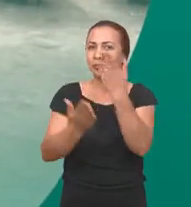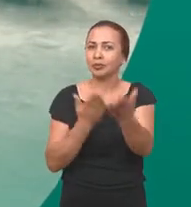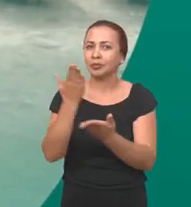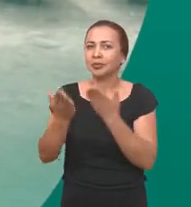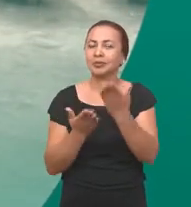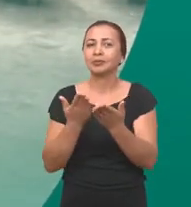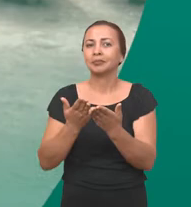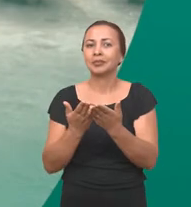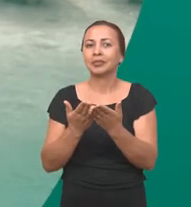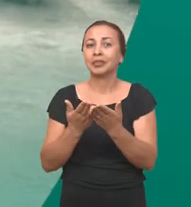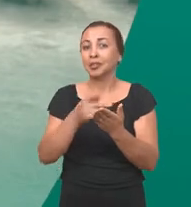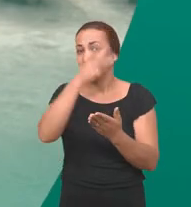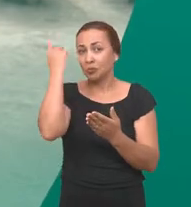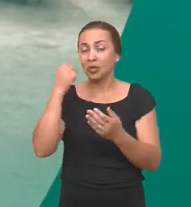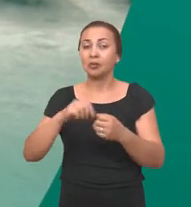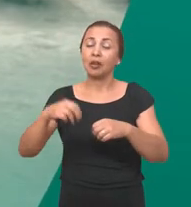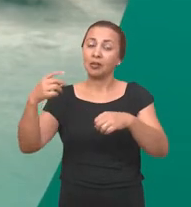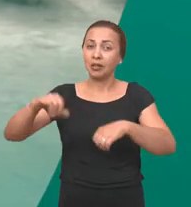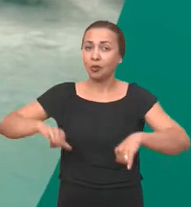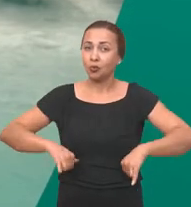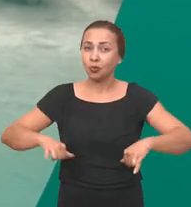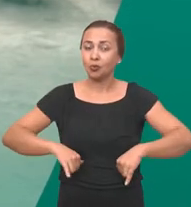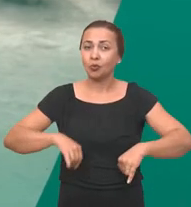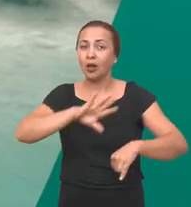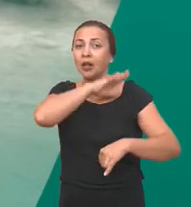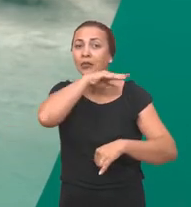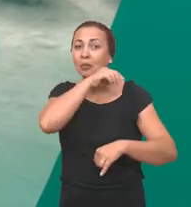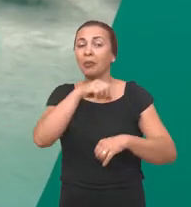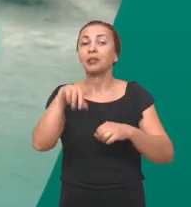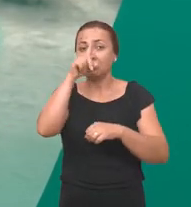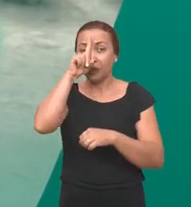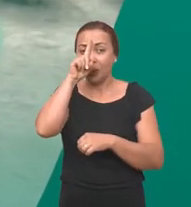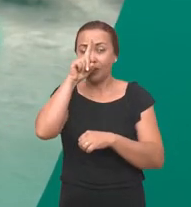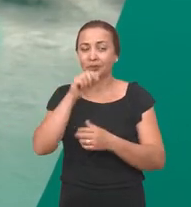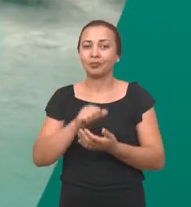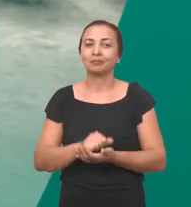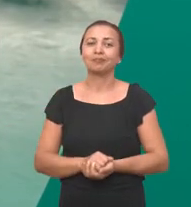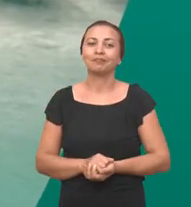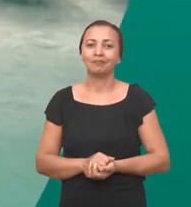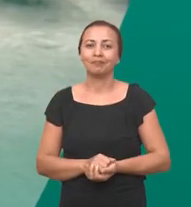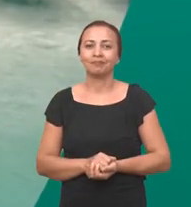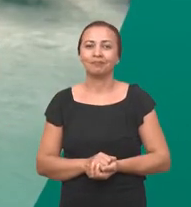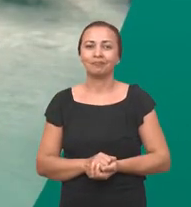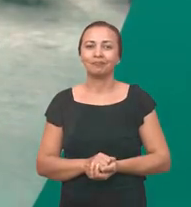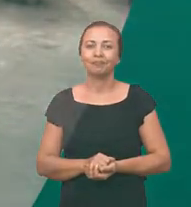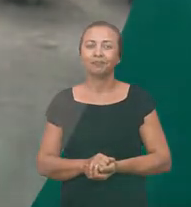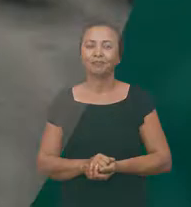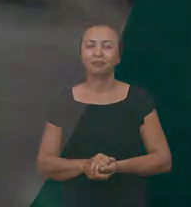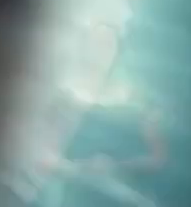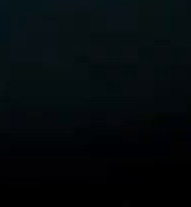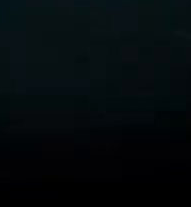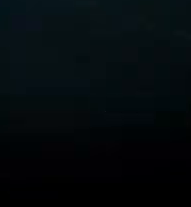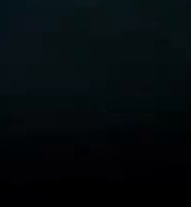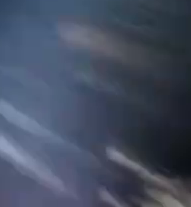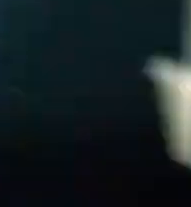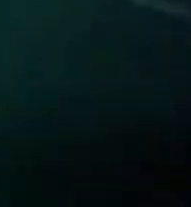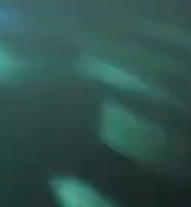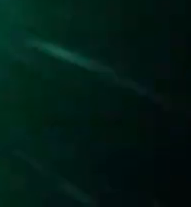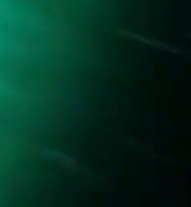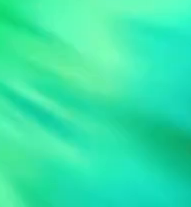que pode ser uma alternativa no tratamento de vítimas de animais peçonhentos. A gente volta já já.